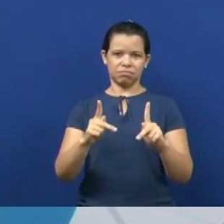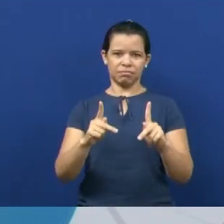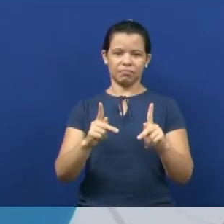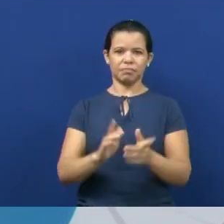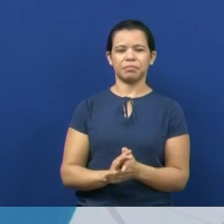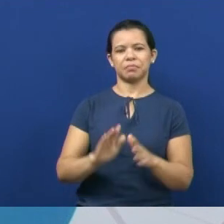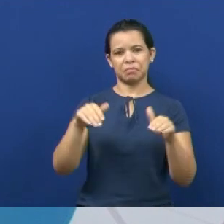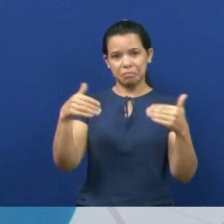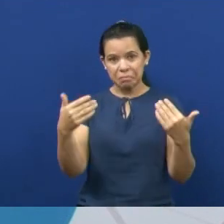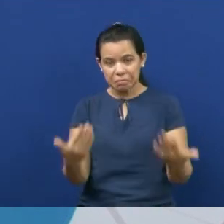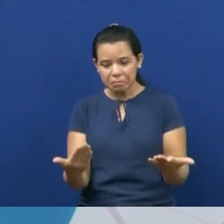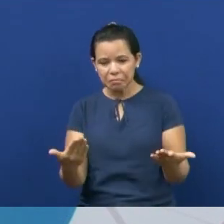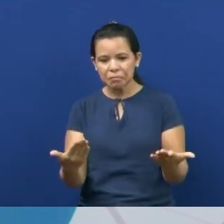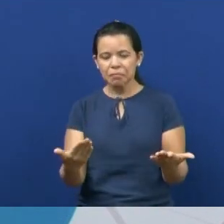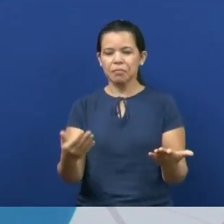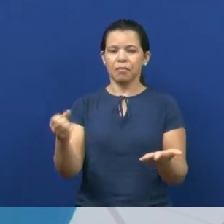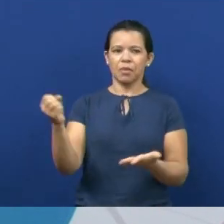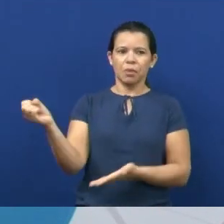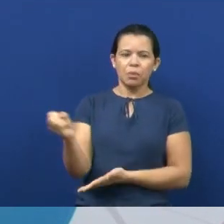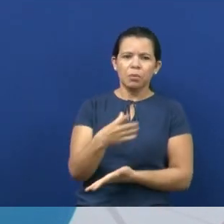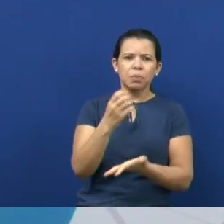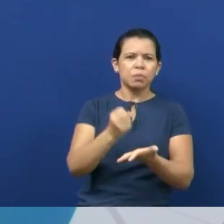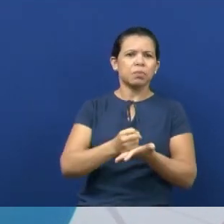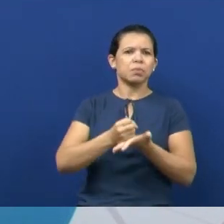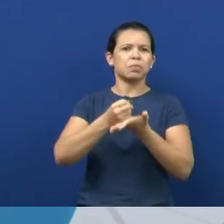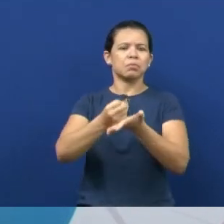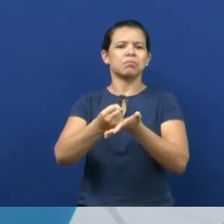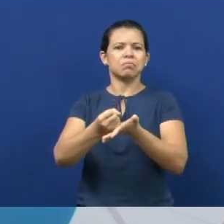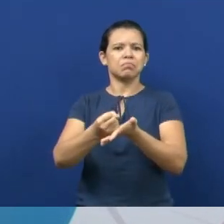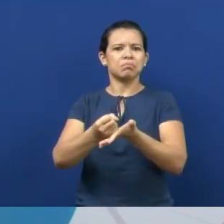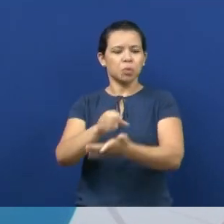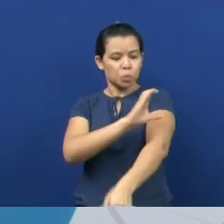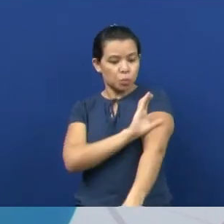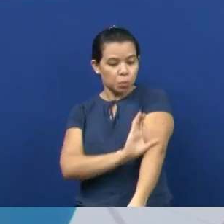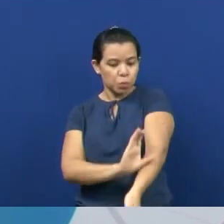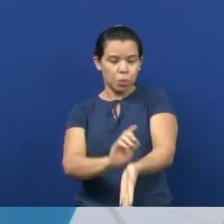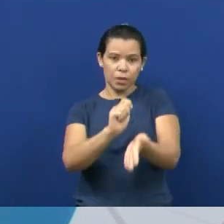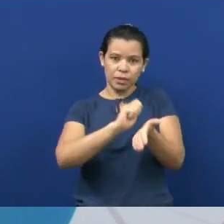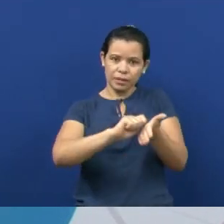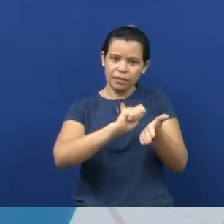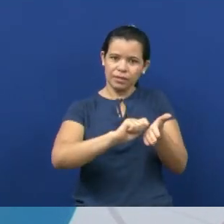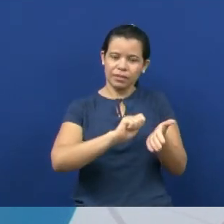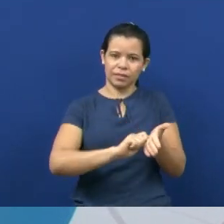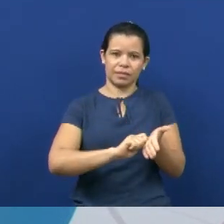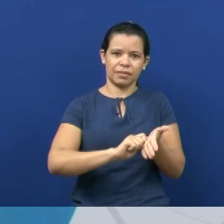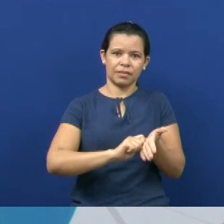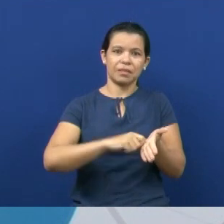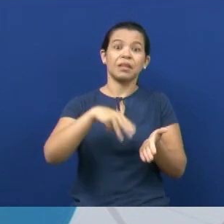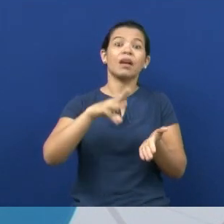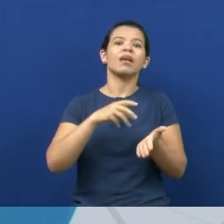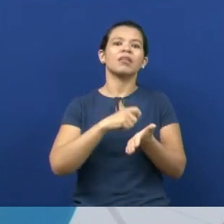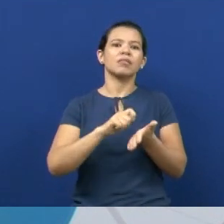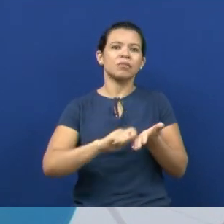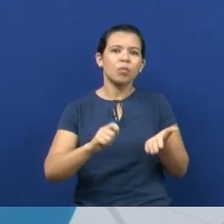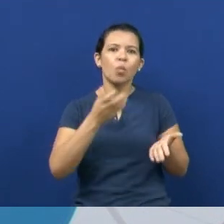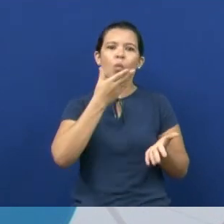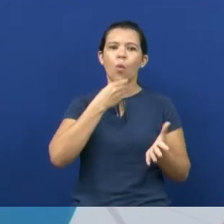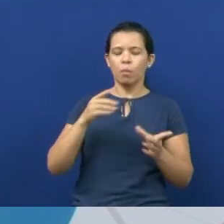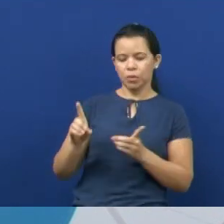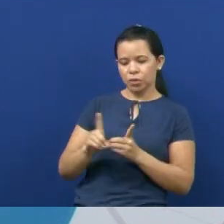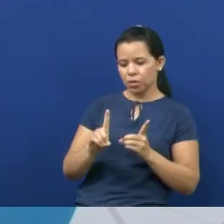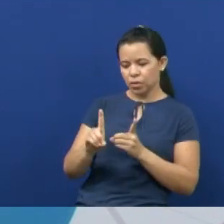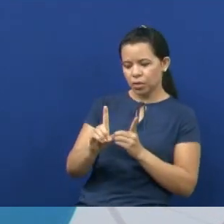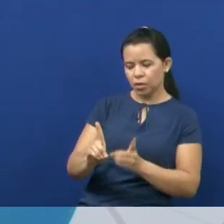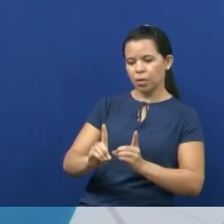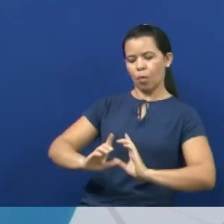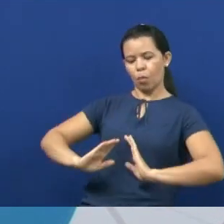Novo Testamento, que é uma tradição escrita, ela é feita pelos discípulos que caminharam com Jesus, que é um